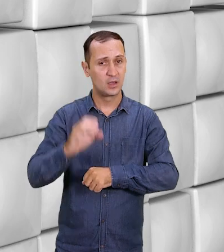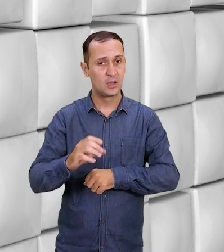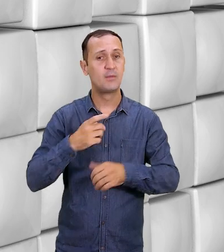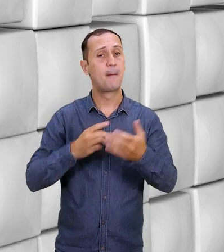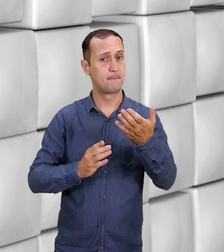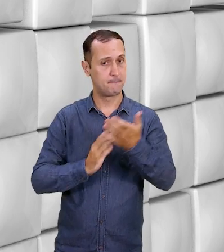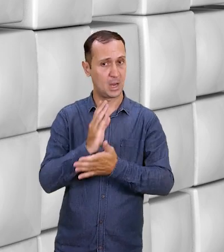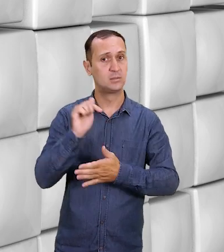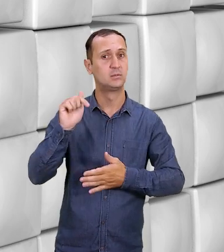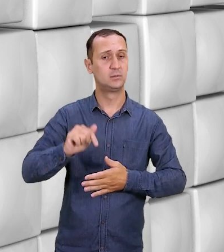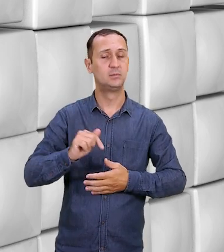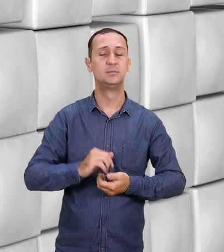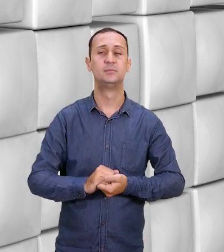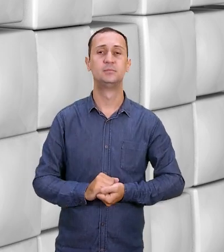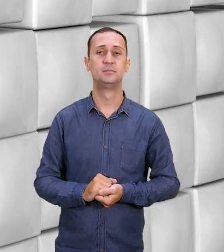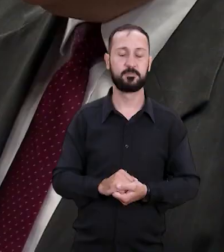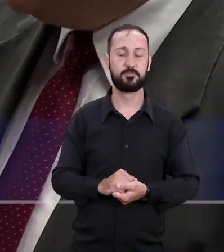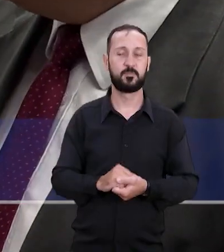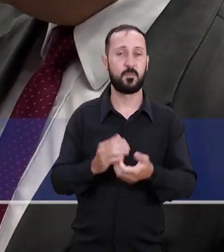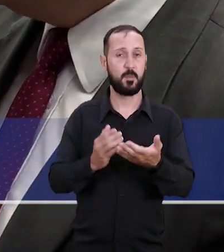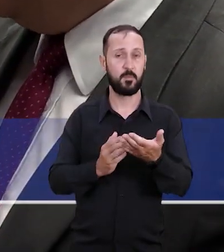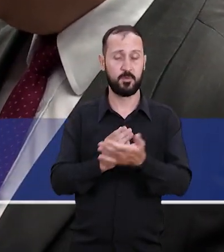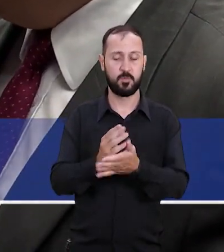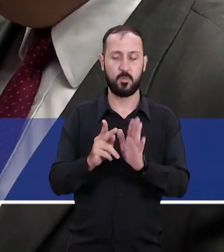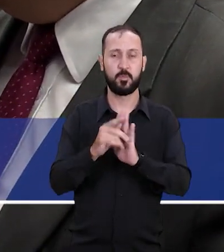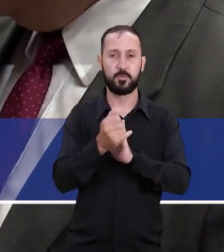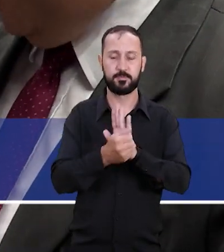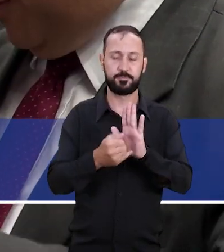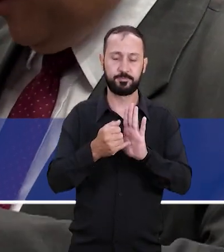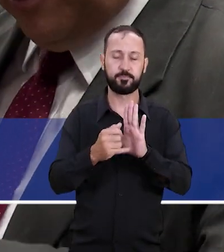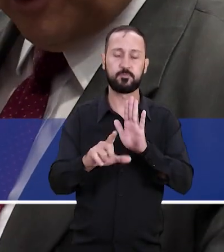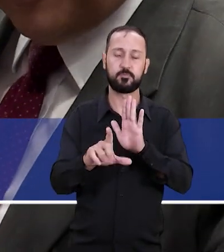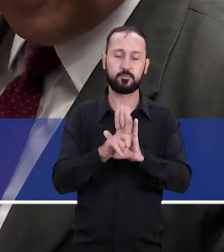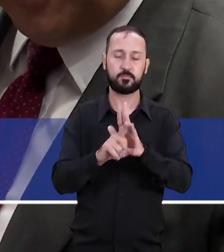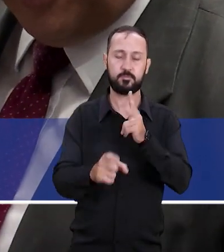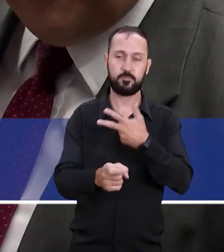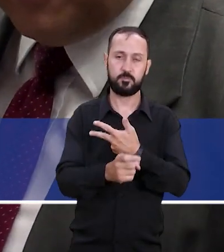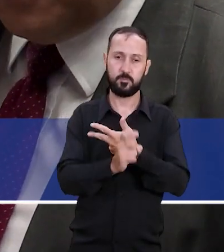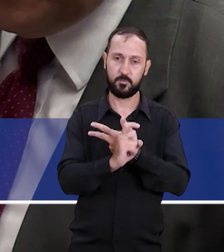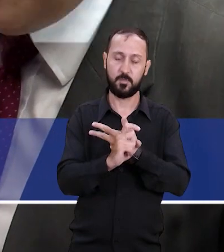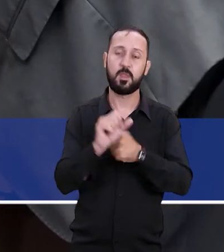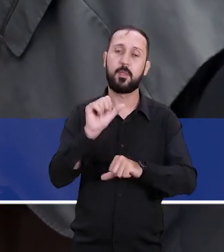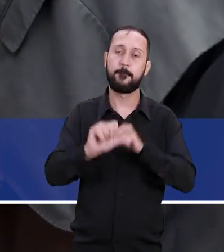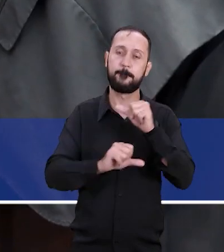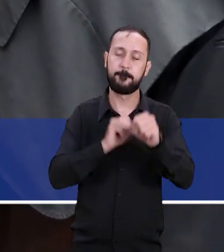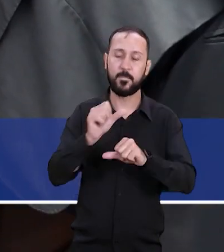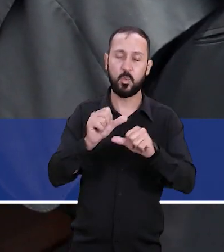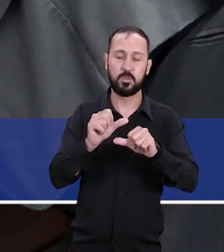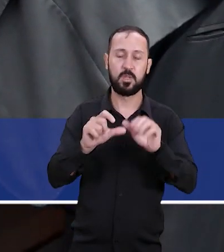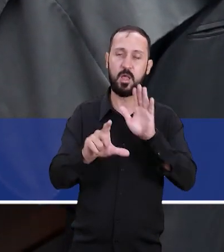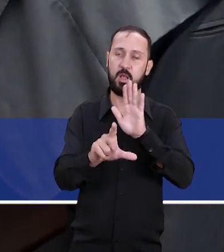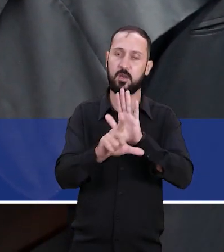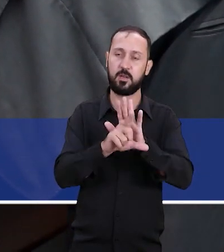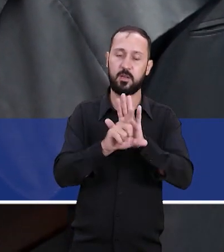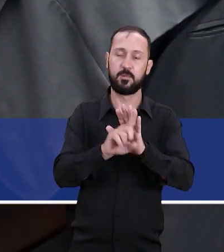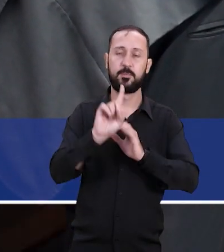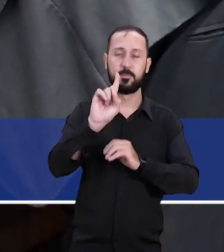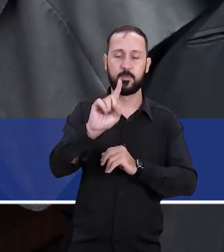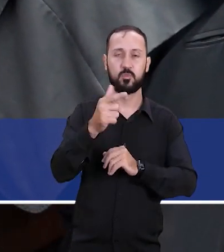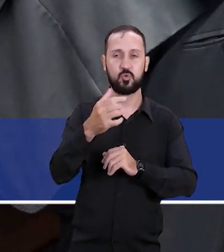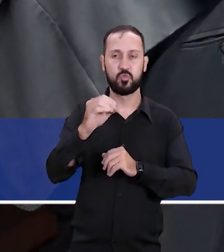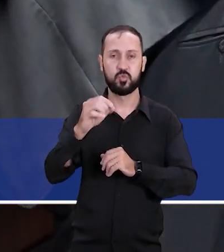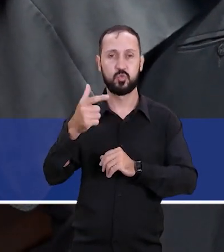gravíssimos é aprovada na Casa de Leis. Foi aprovado o projeto de lei de autoria do Executivo, que altera a redação da